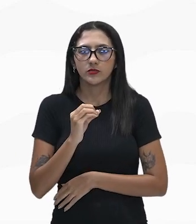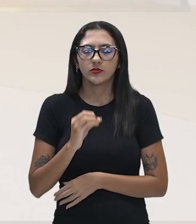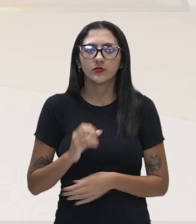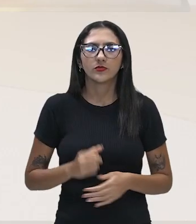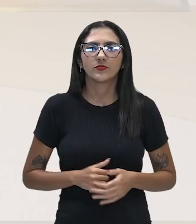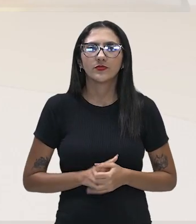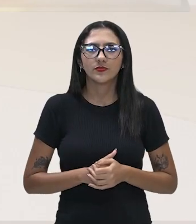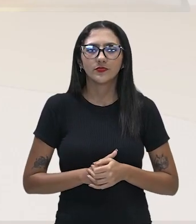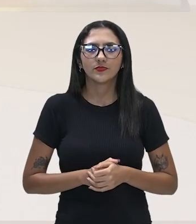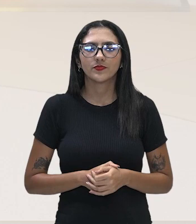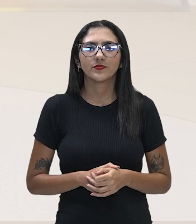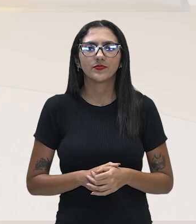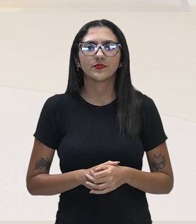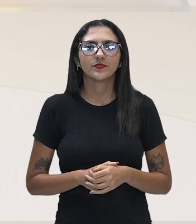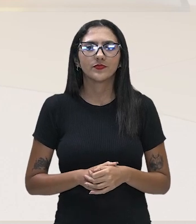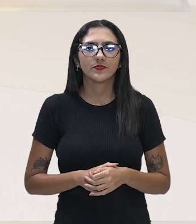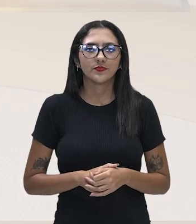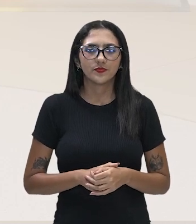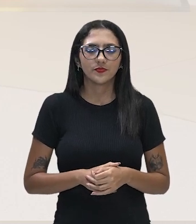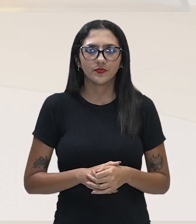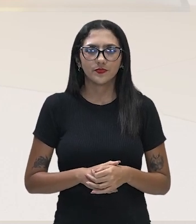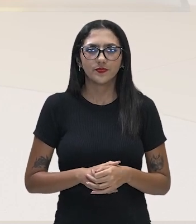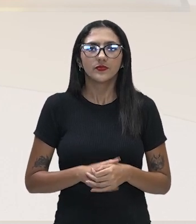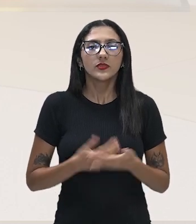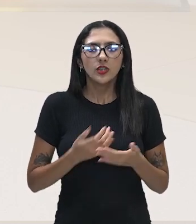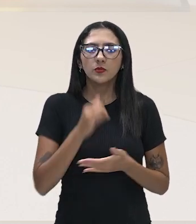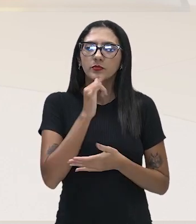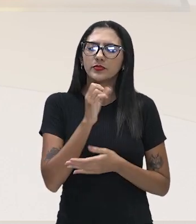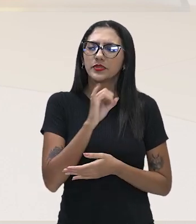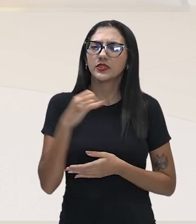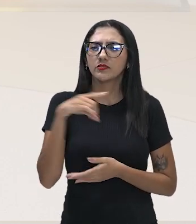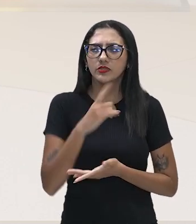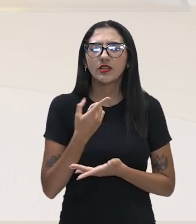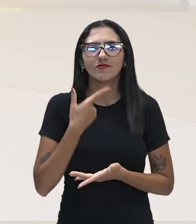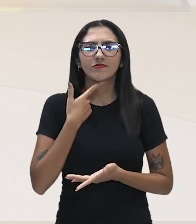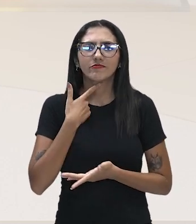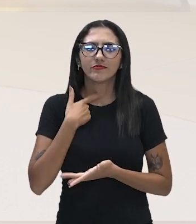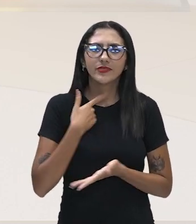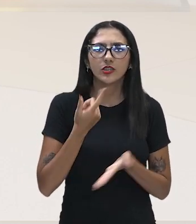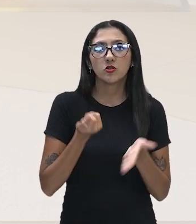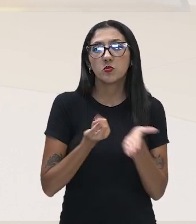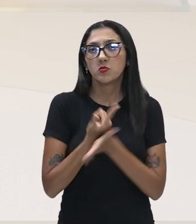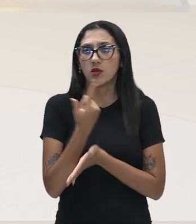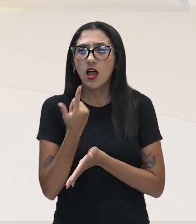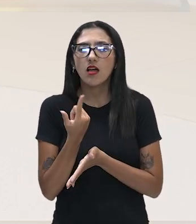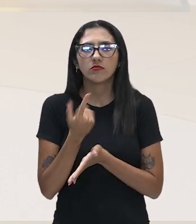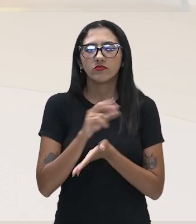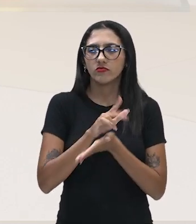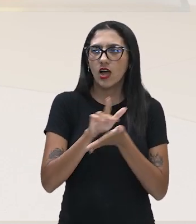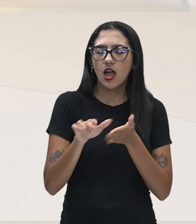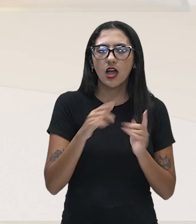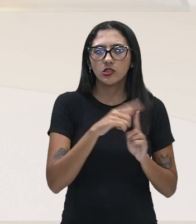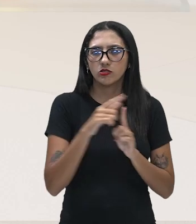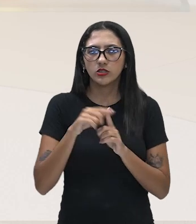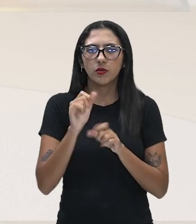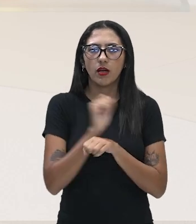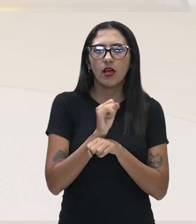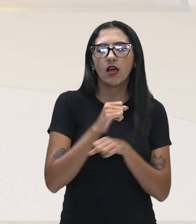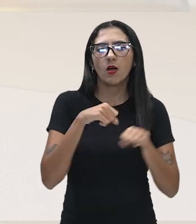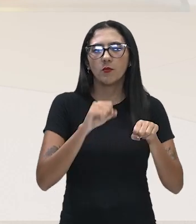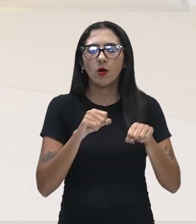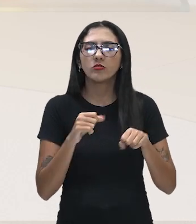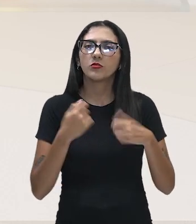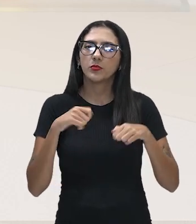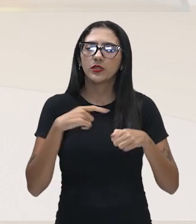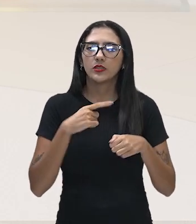bom? Então, quando você, né, almeja ter uma posse como um veículo, você tem que ter tudo isso em mente. Você vai pagar